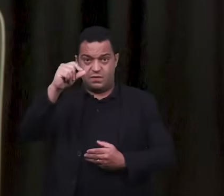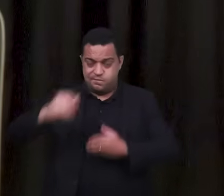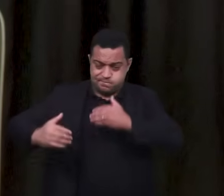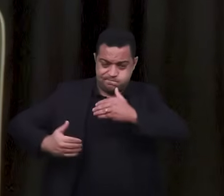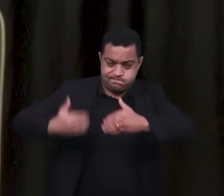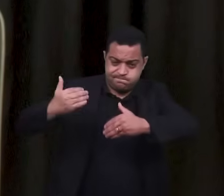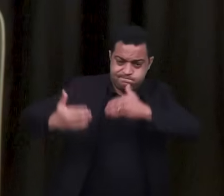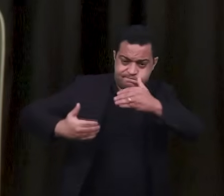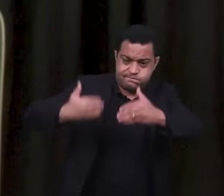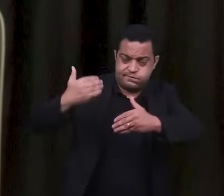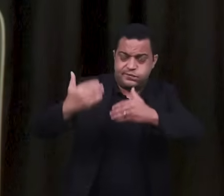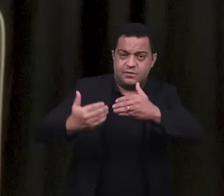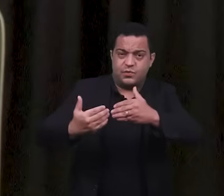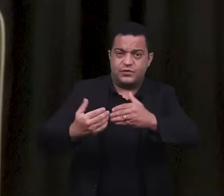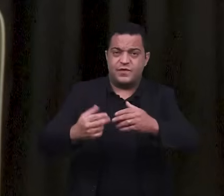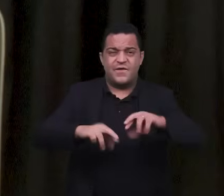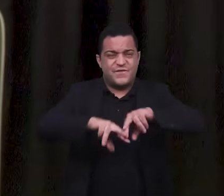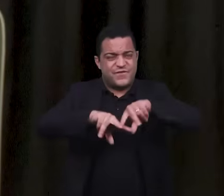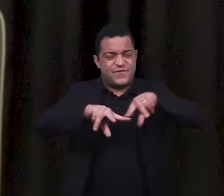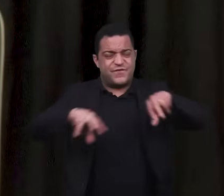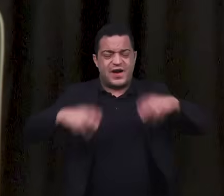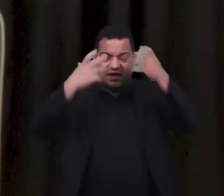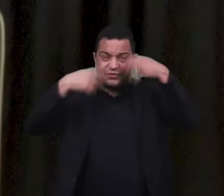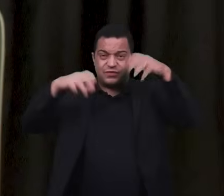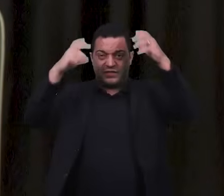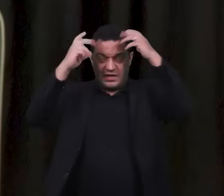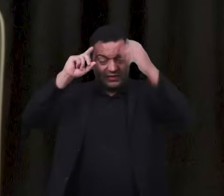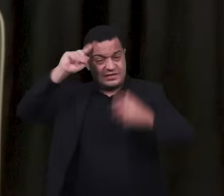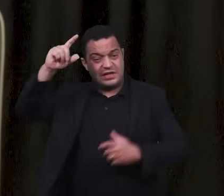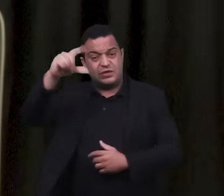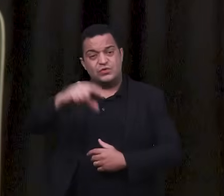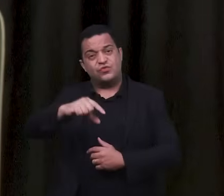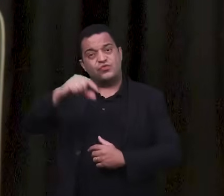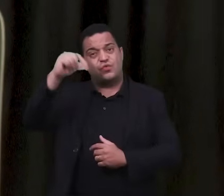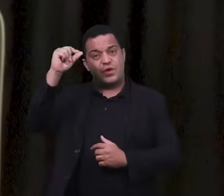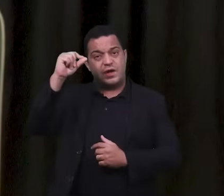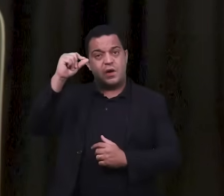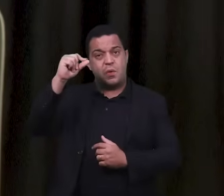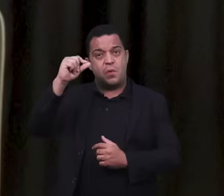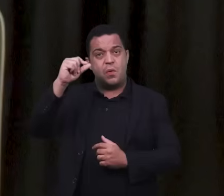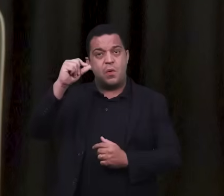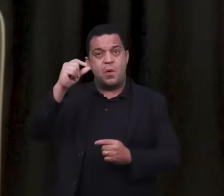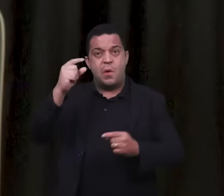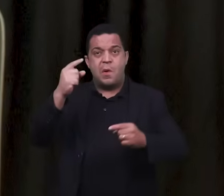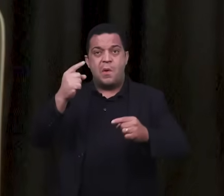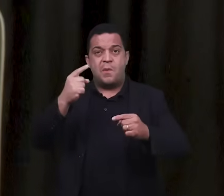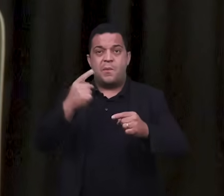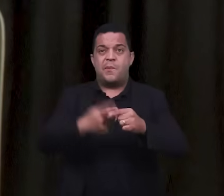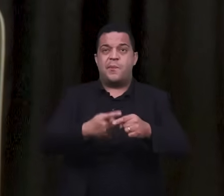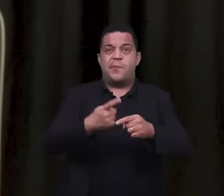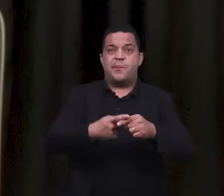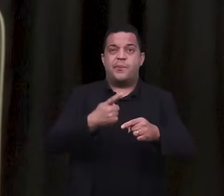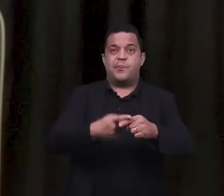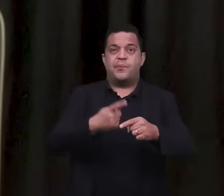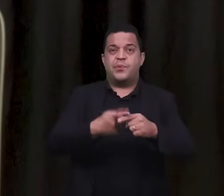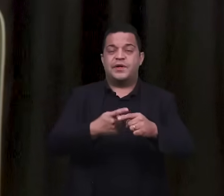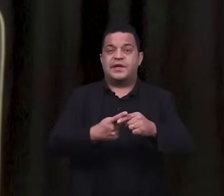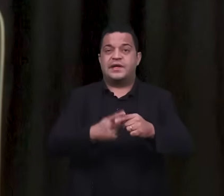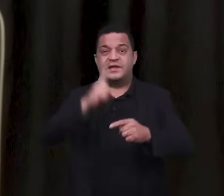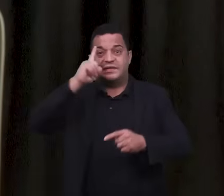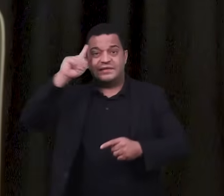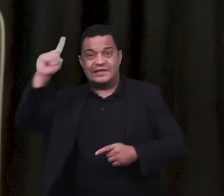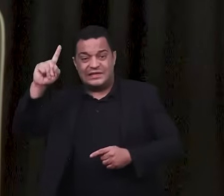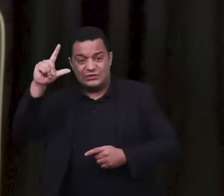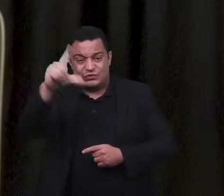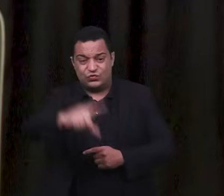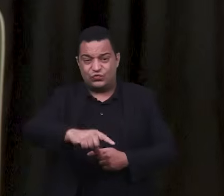foi profetizado pelo profeta Isaías, e ele é citado depois, mais tarde, como alguém que é chamado de meu ungido,